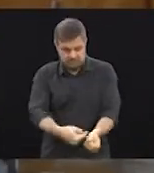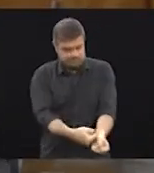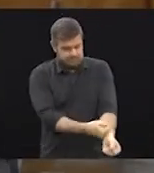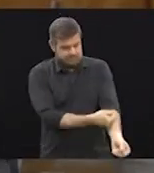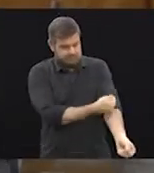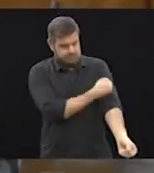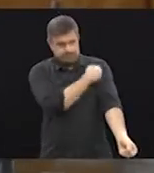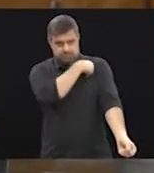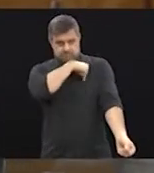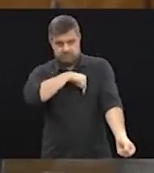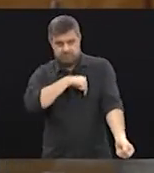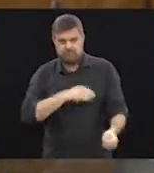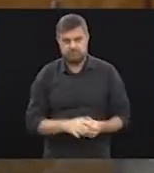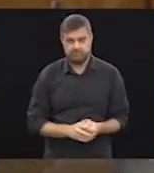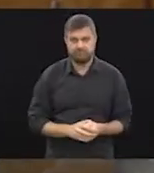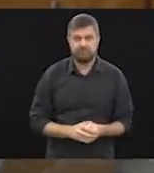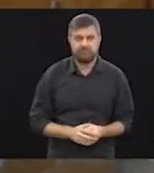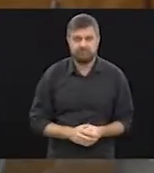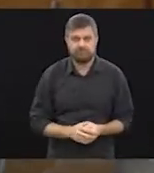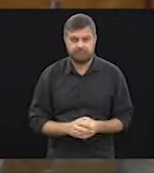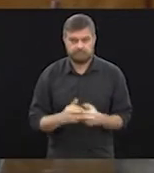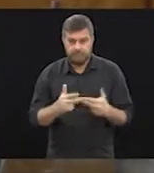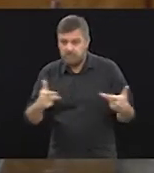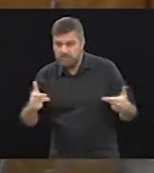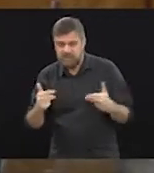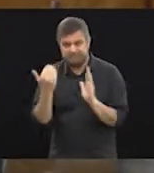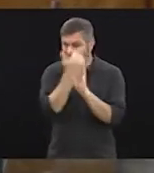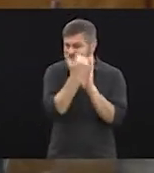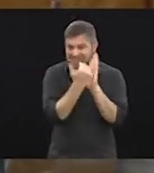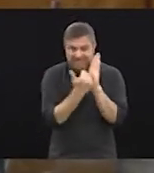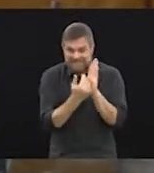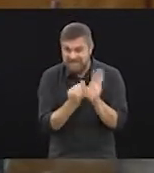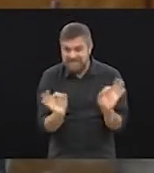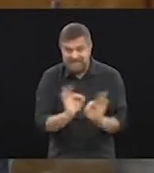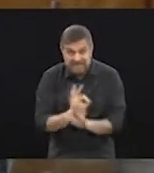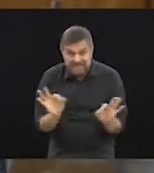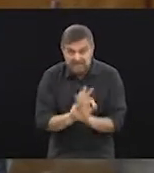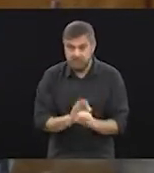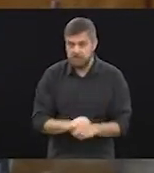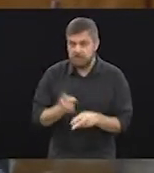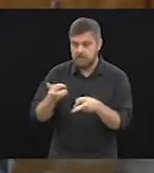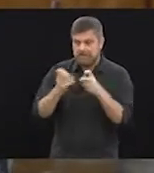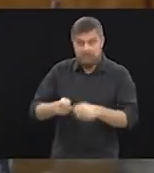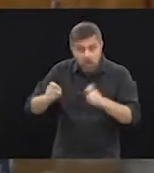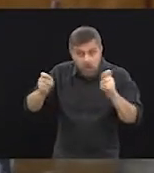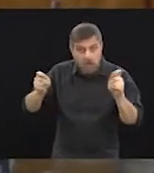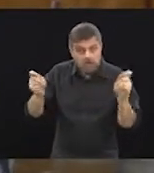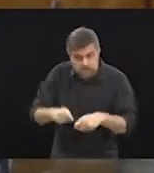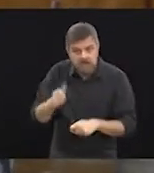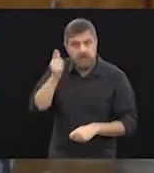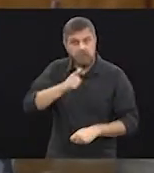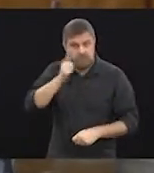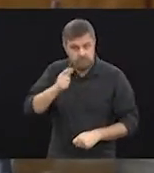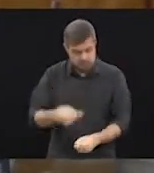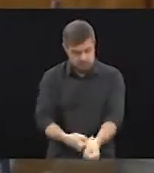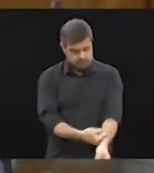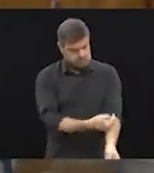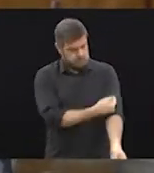intervencionista, uma coisa que não se planejava isso. Mas uma vez que foi visto que era possível invadir o corpo